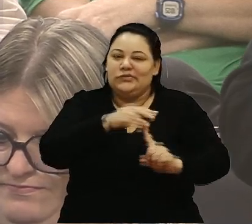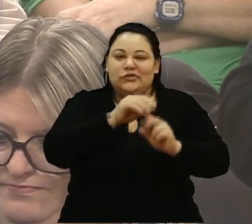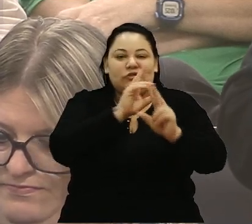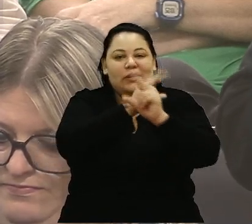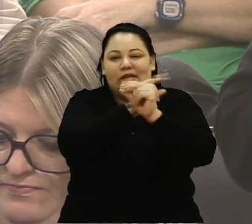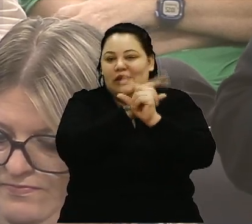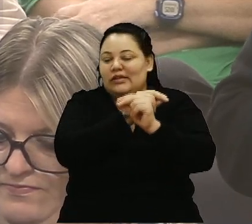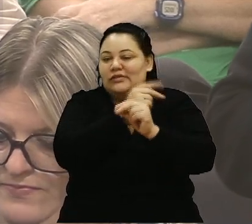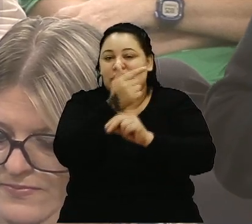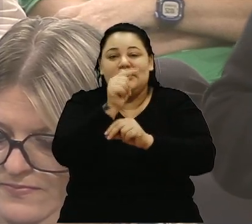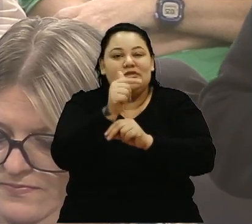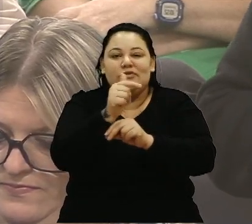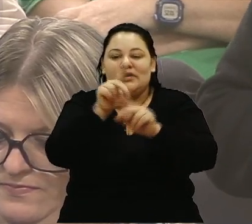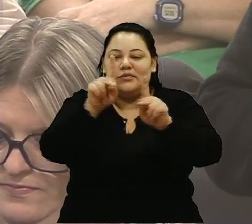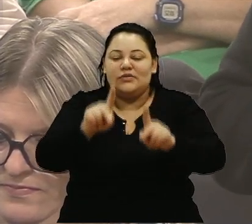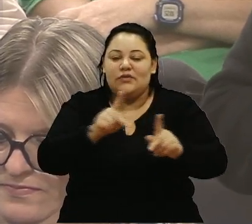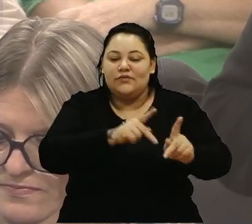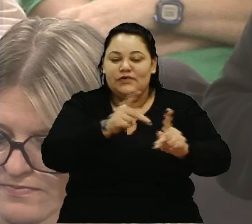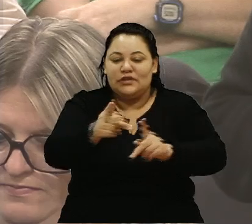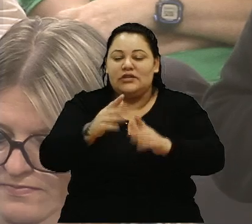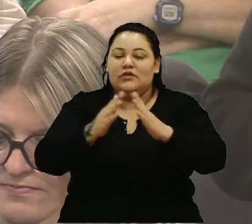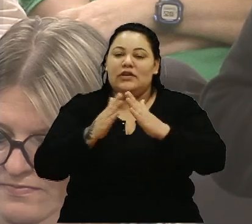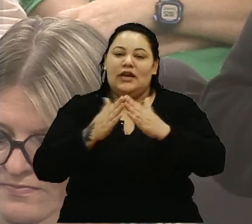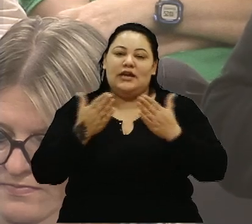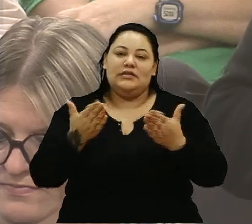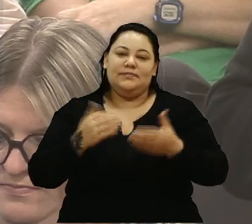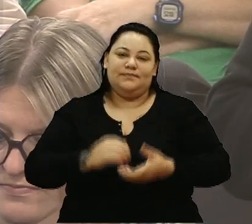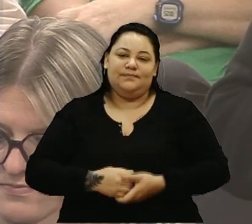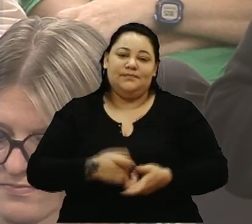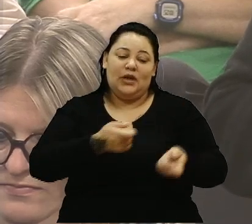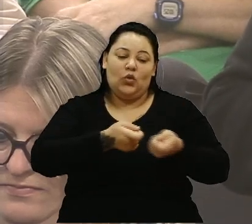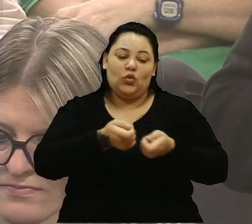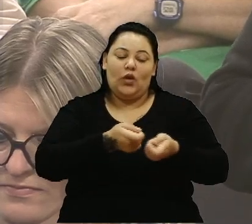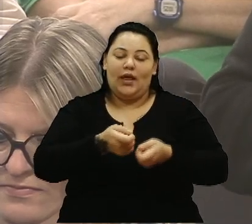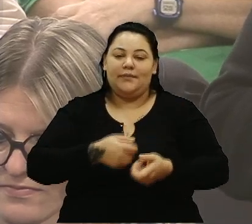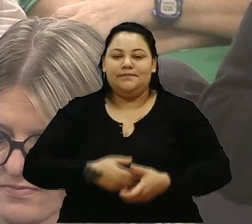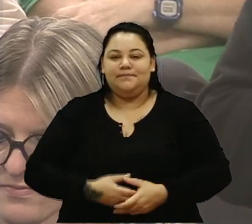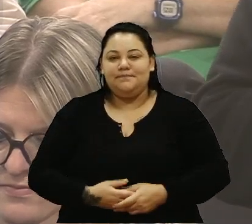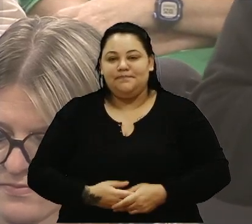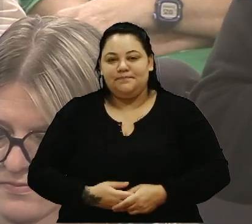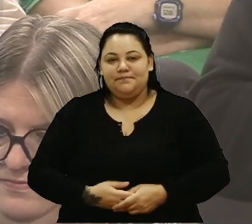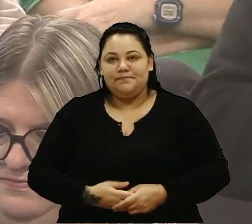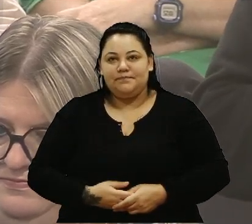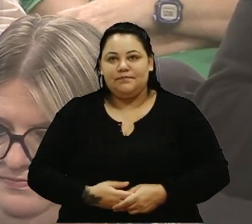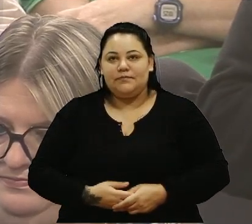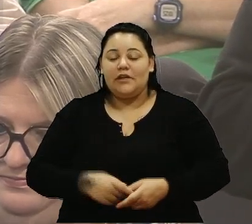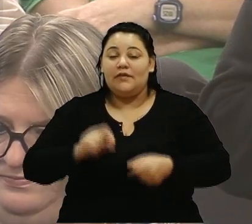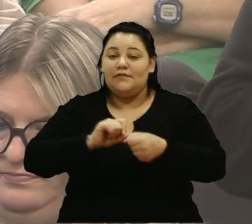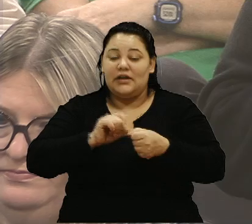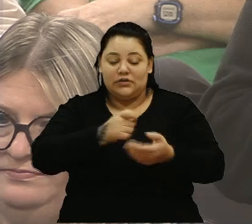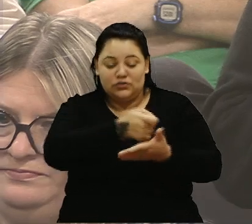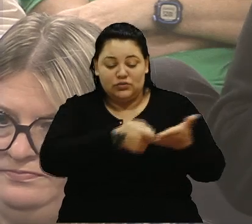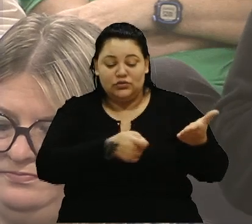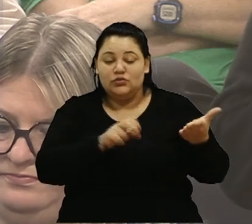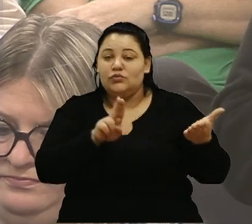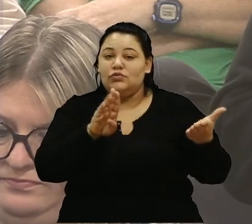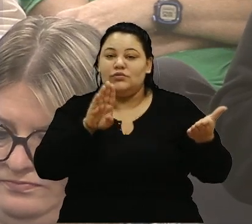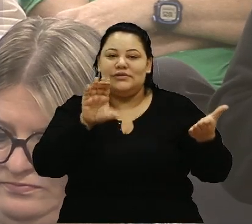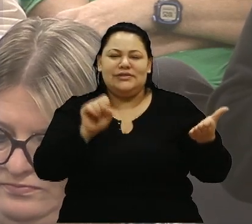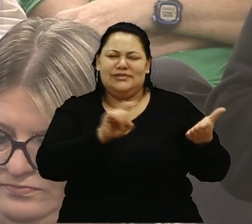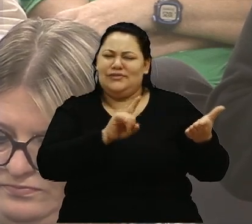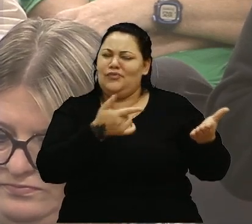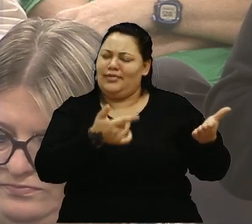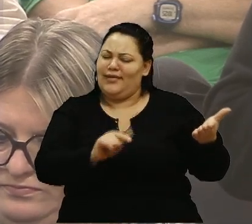tem os agentes de saúde e de endemias nos nossos bairros. Fazem concurso para as UBSs que não